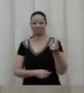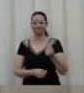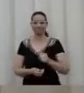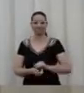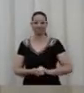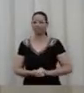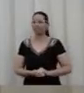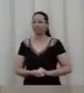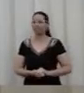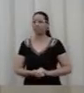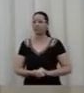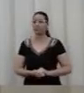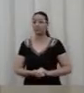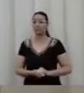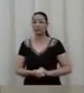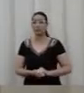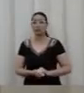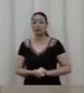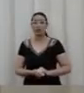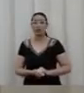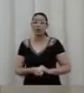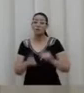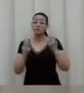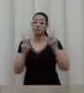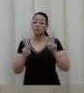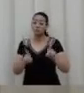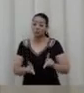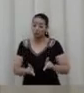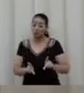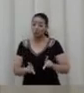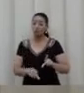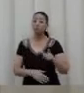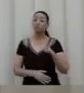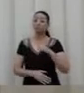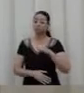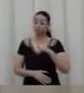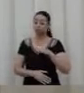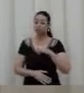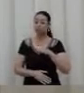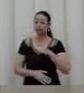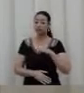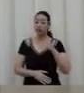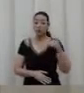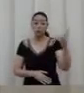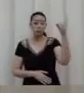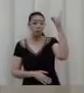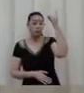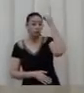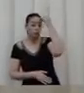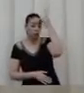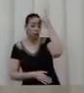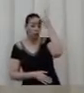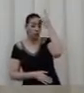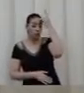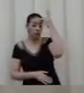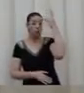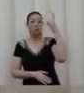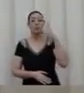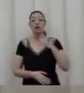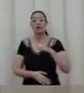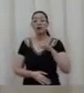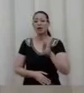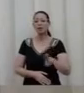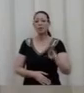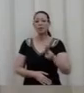e a pessoa Vem com os recursos e com os dons e Ela utiliza para praticar o mal aí quando ela vem